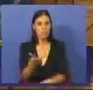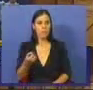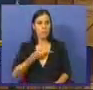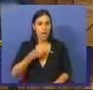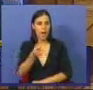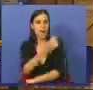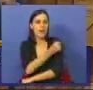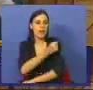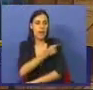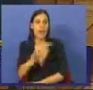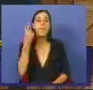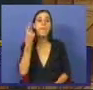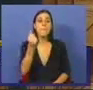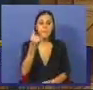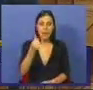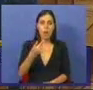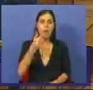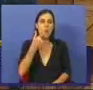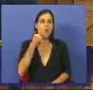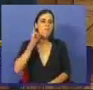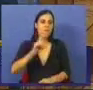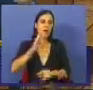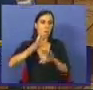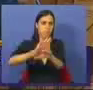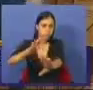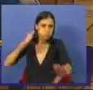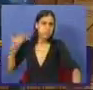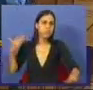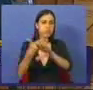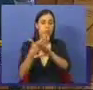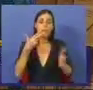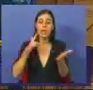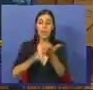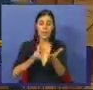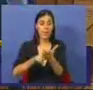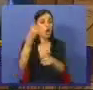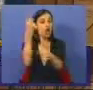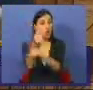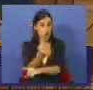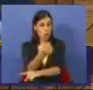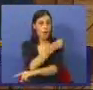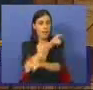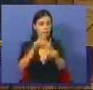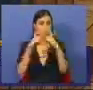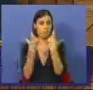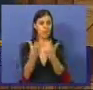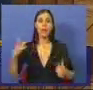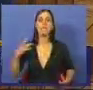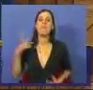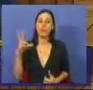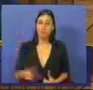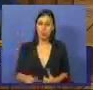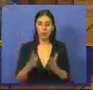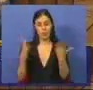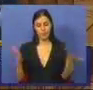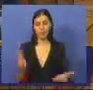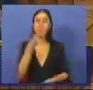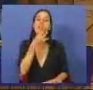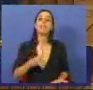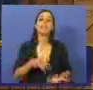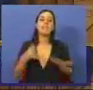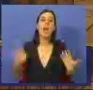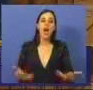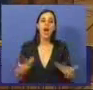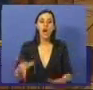casa a preços hipervalorizados, que é a realidade da compra do imobiliário em Portugal. E diz-nos agora o